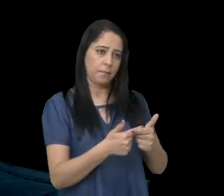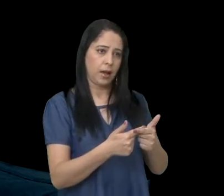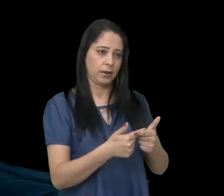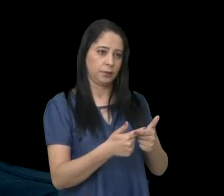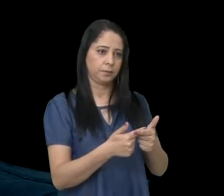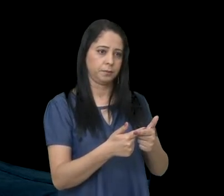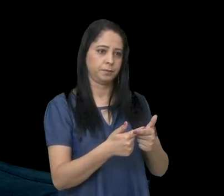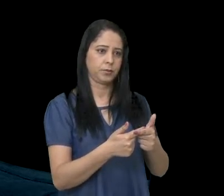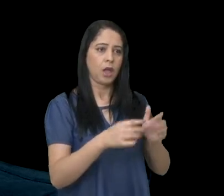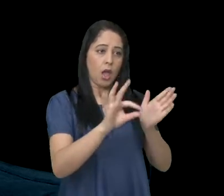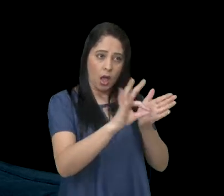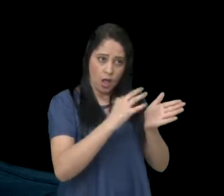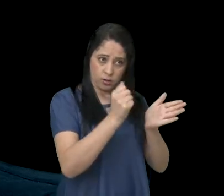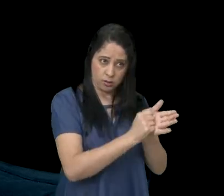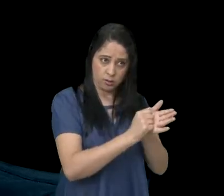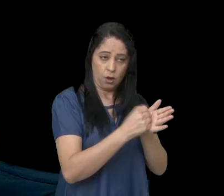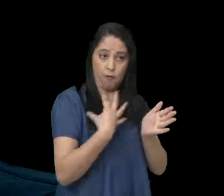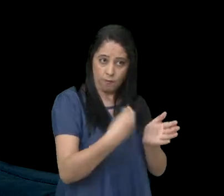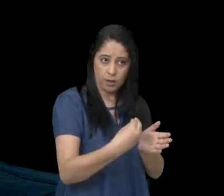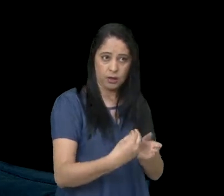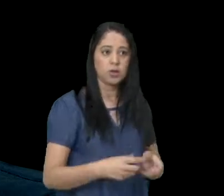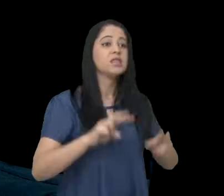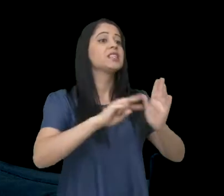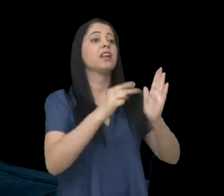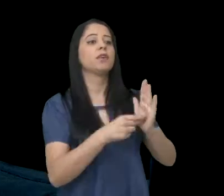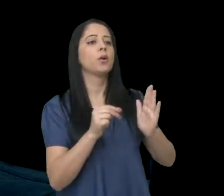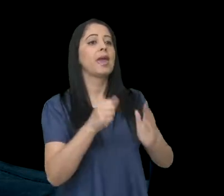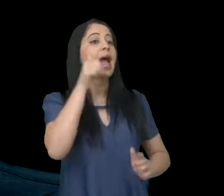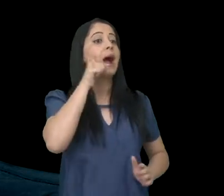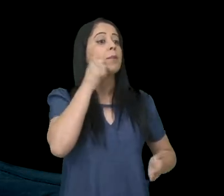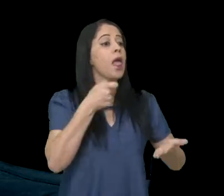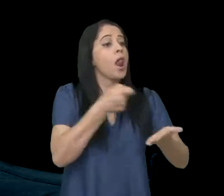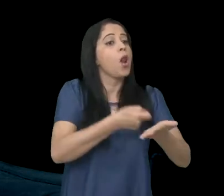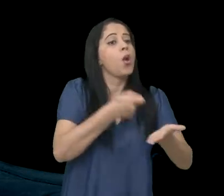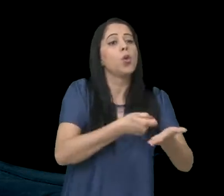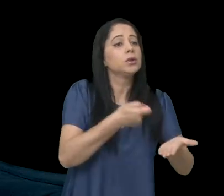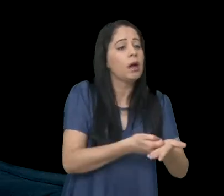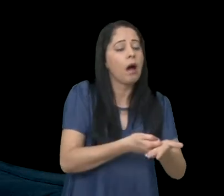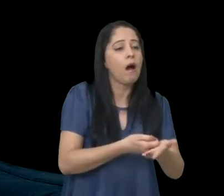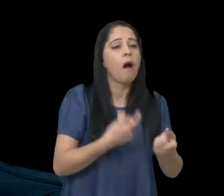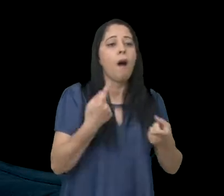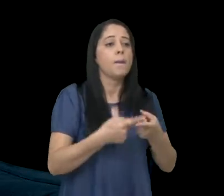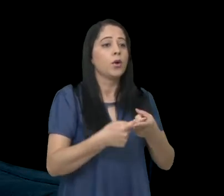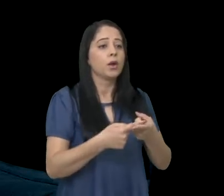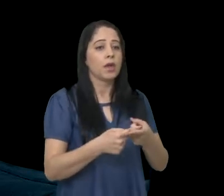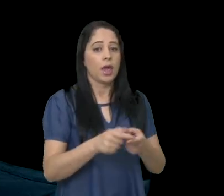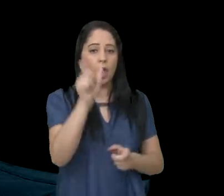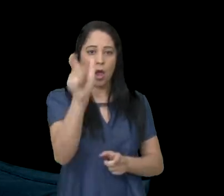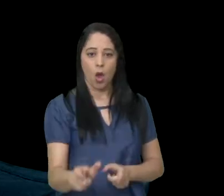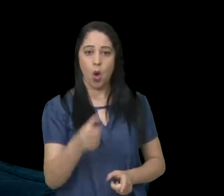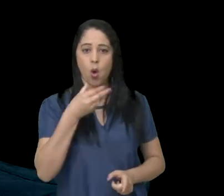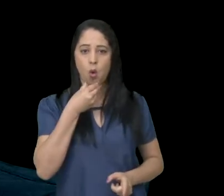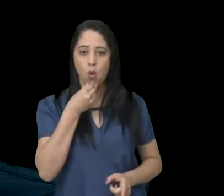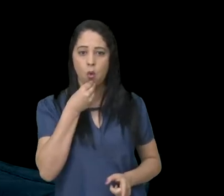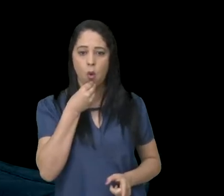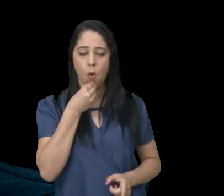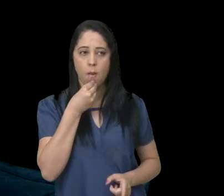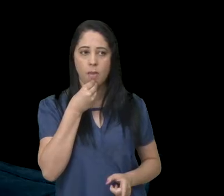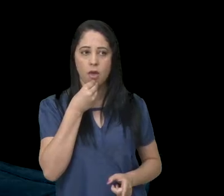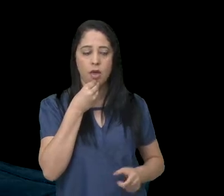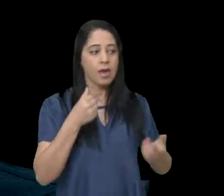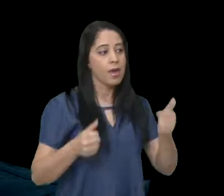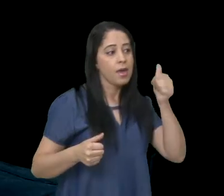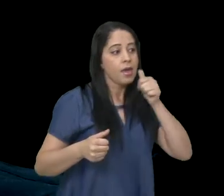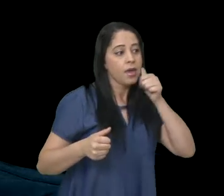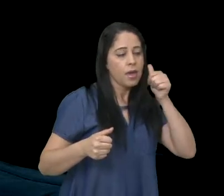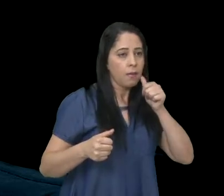lutaram muito na Constituição, nesse processo da Constituição, discutindo o papel do homem na família, porque antigamente